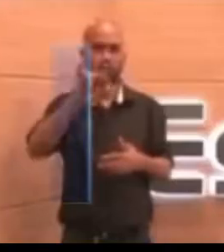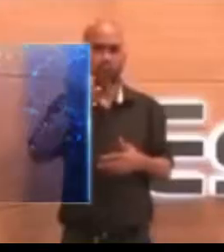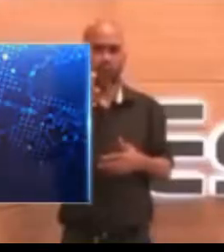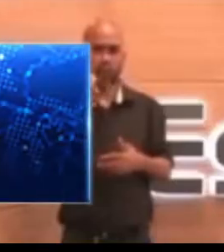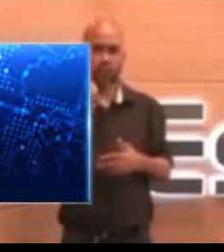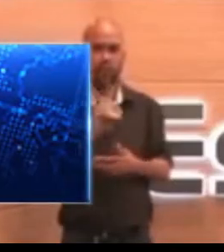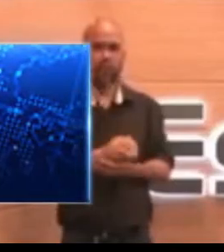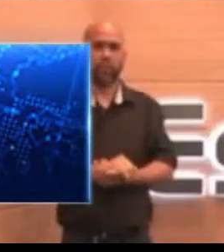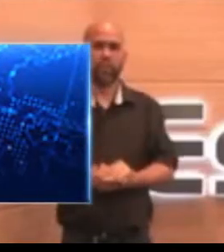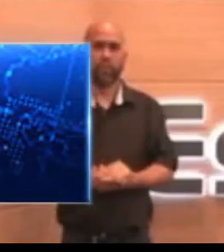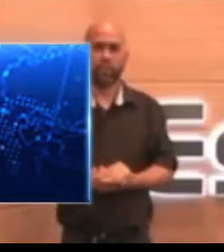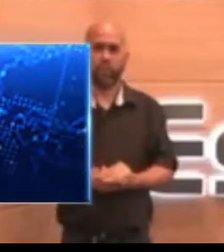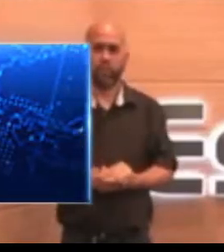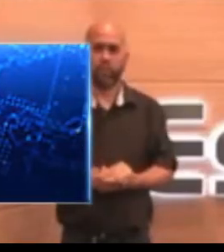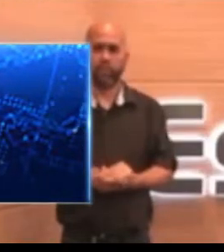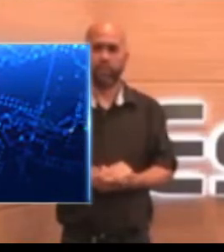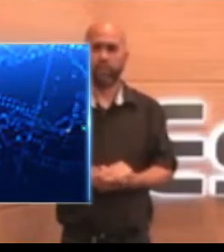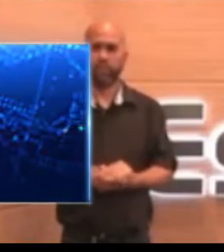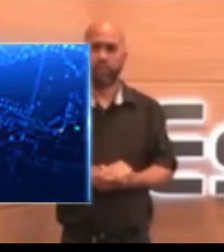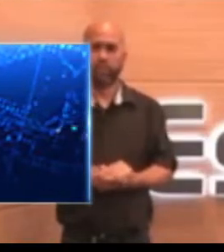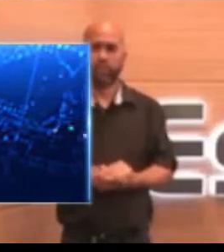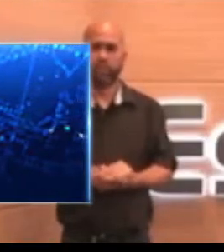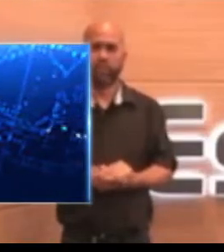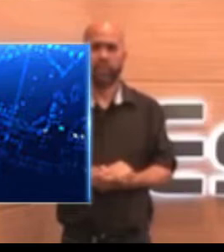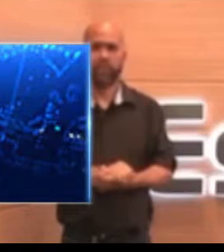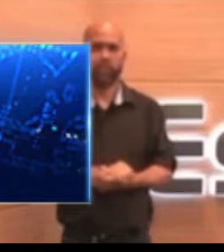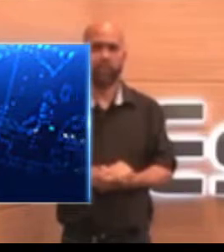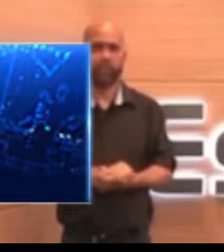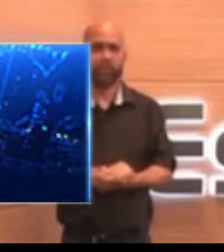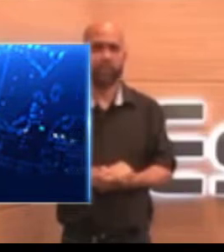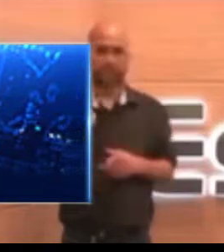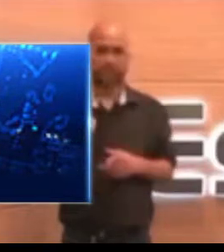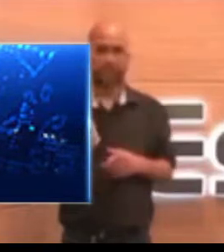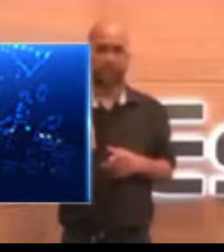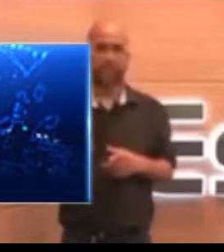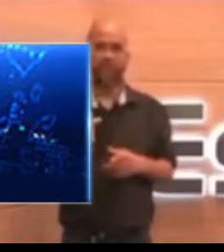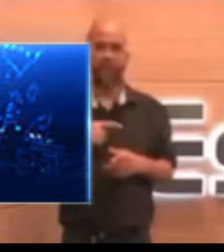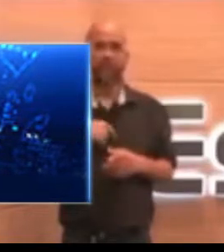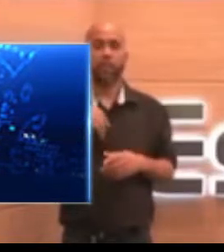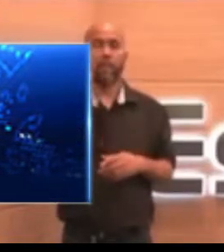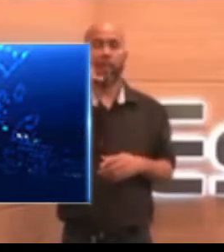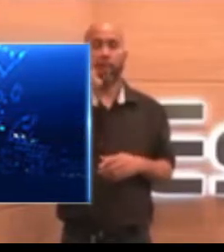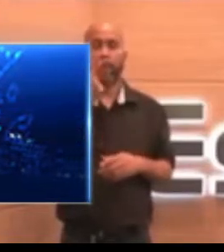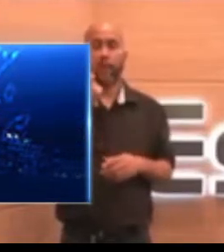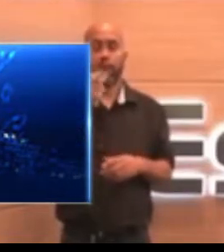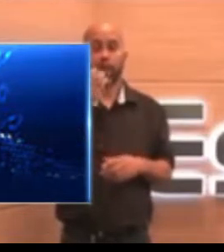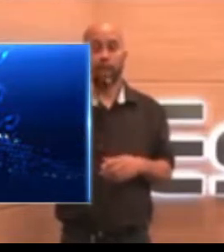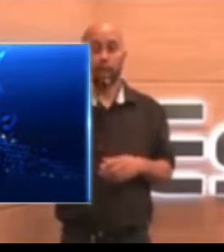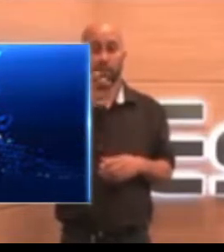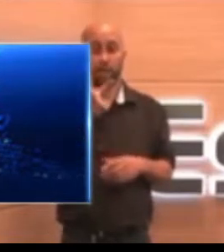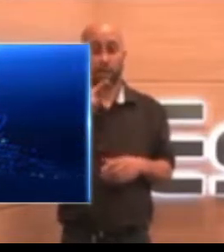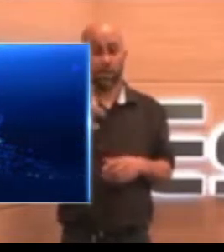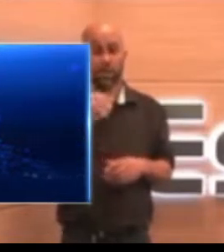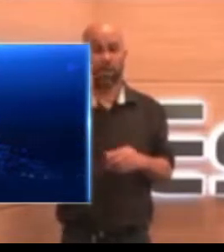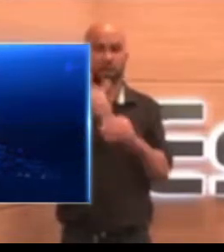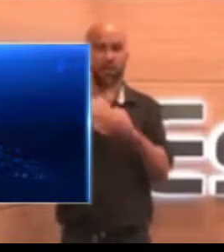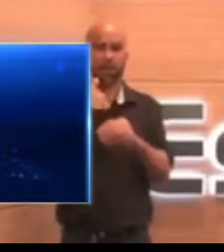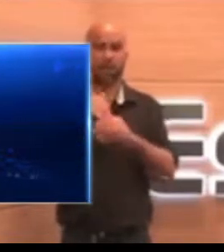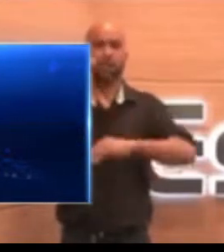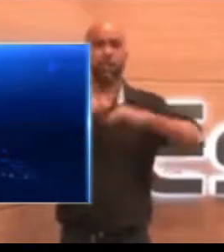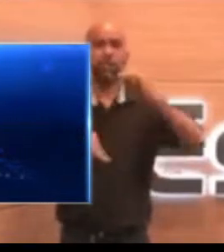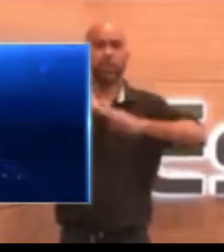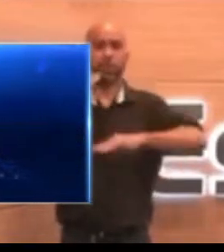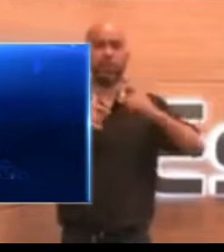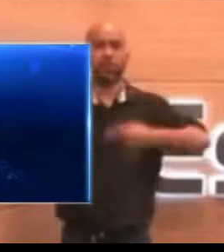Depois de discutir a representatividade das pessoas negras na política, chegou a vez do empreendedorismo, consumo e